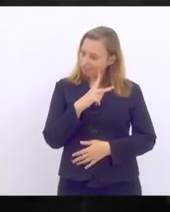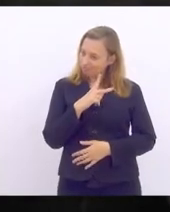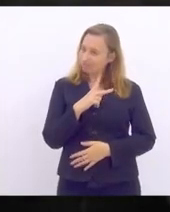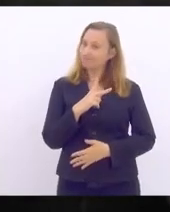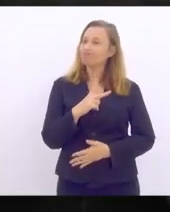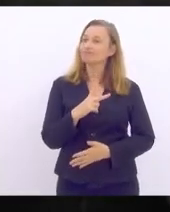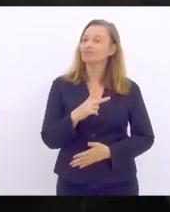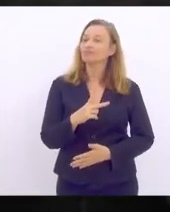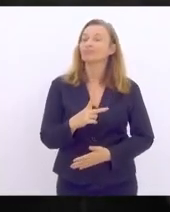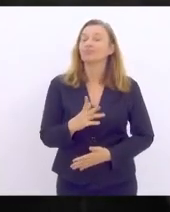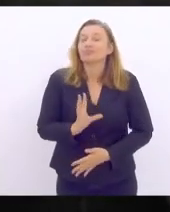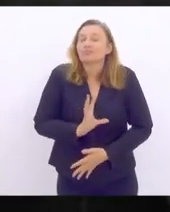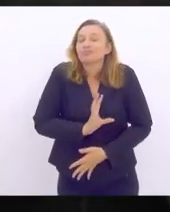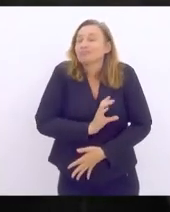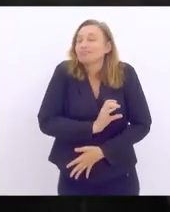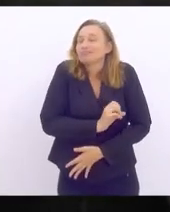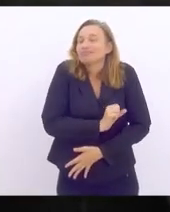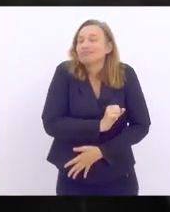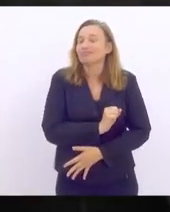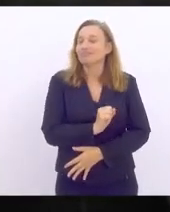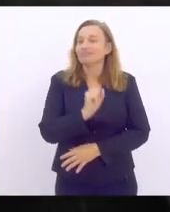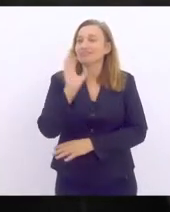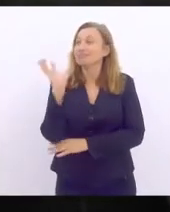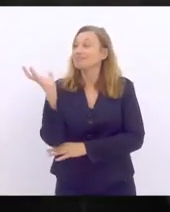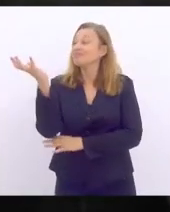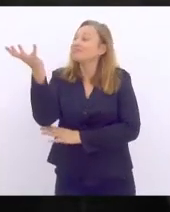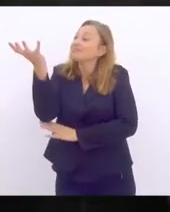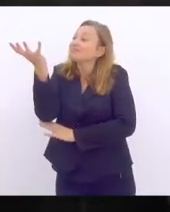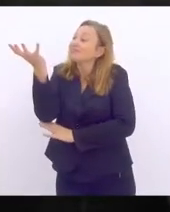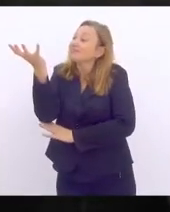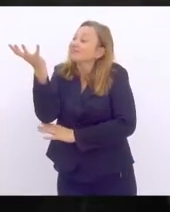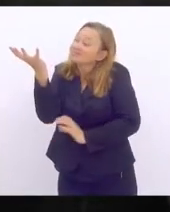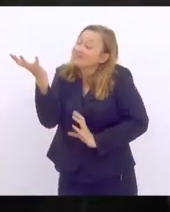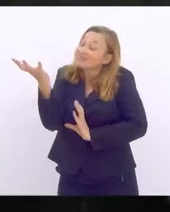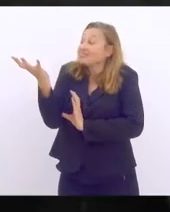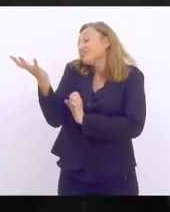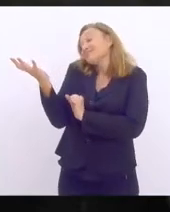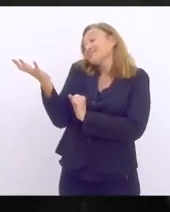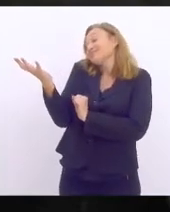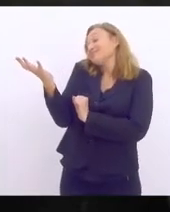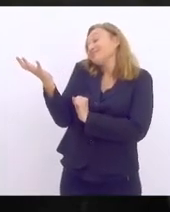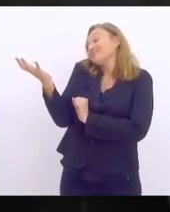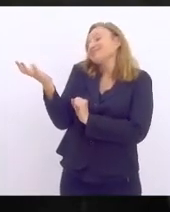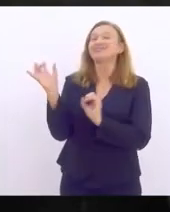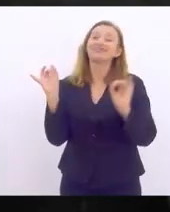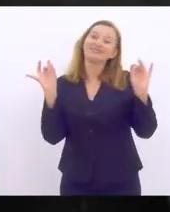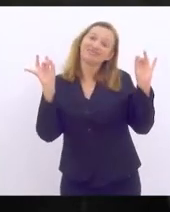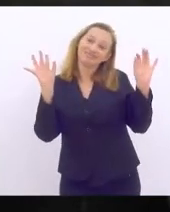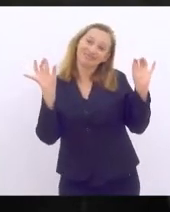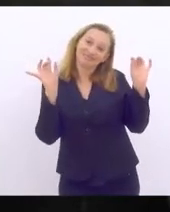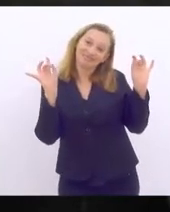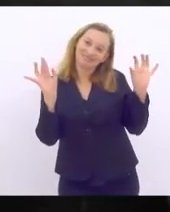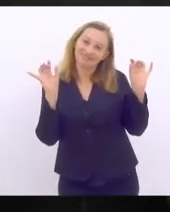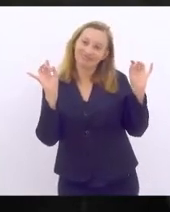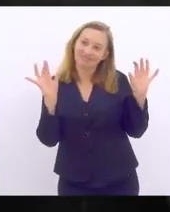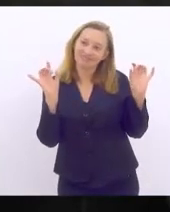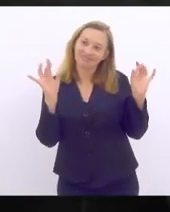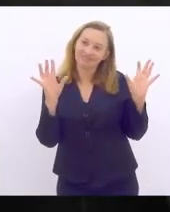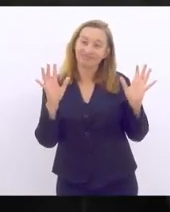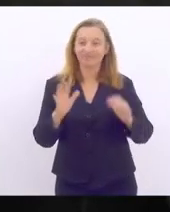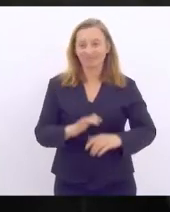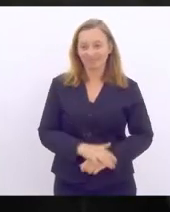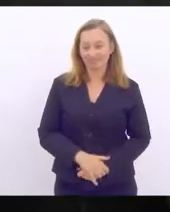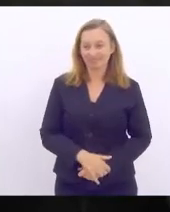ser um apaixonado pelas Árvores em especial das